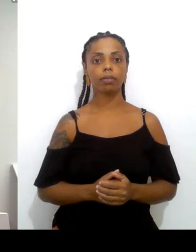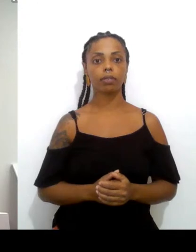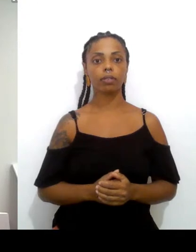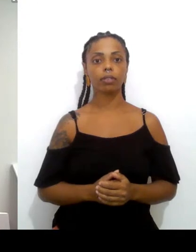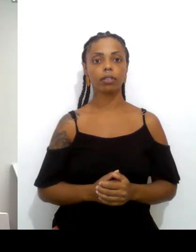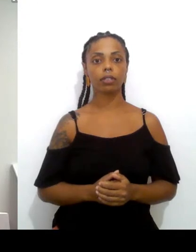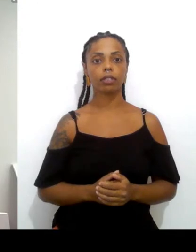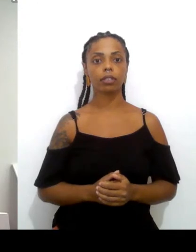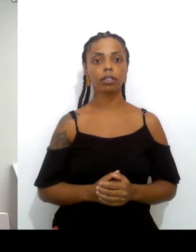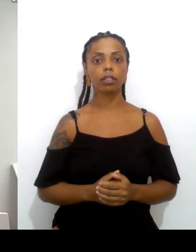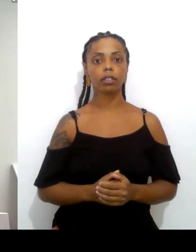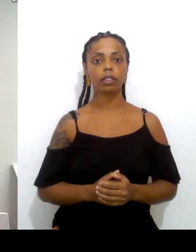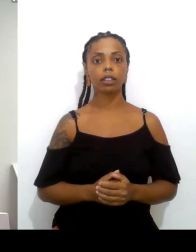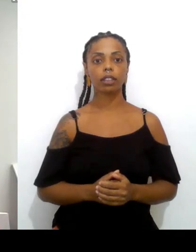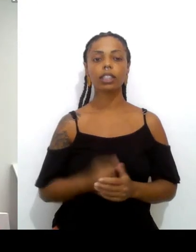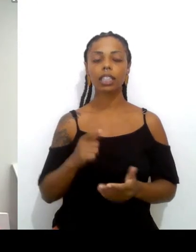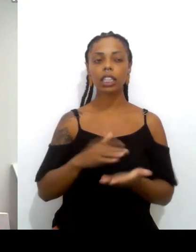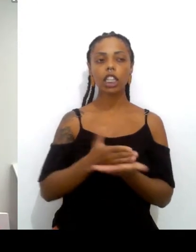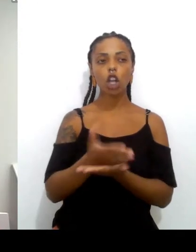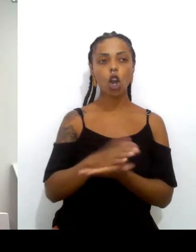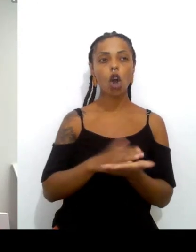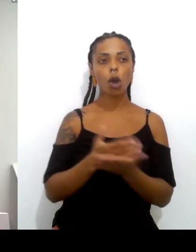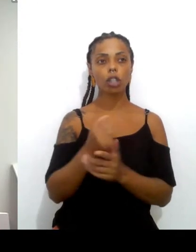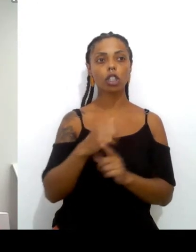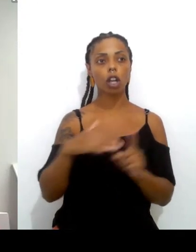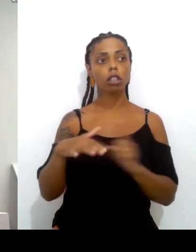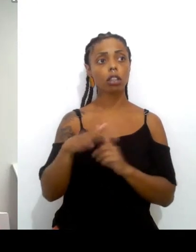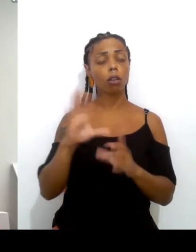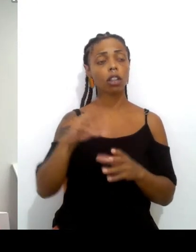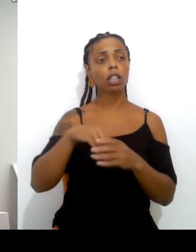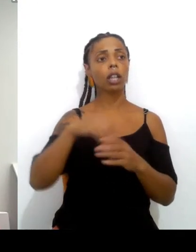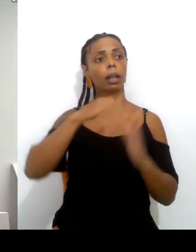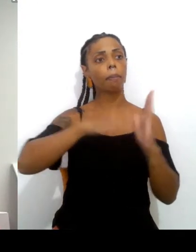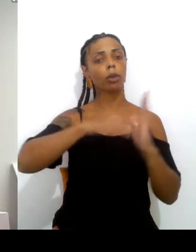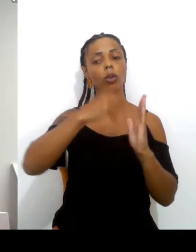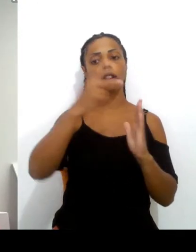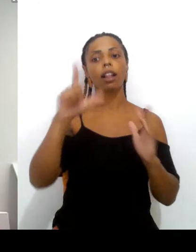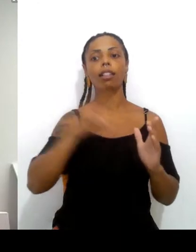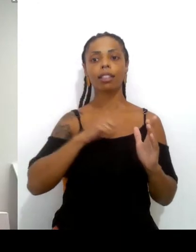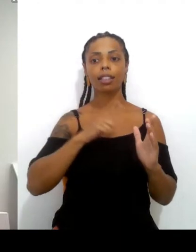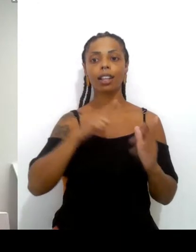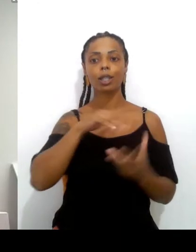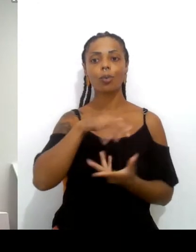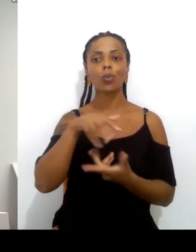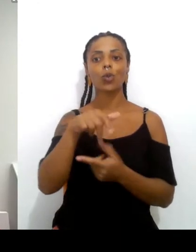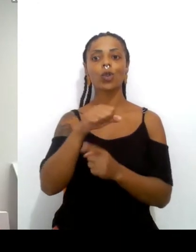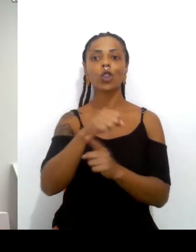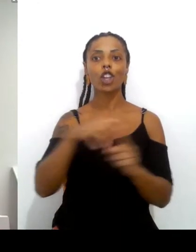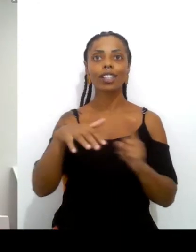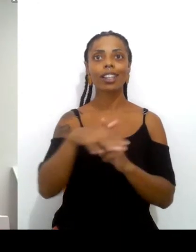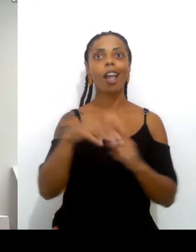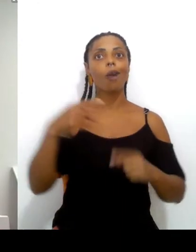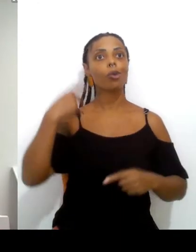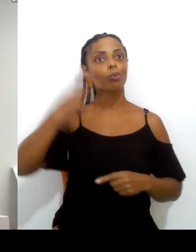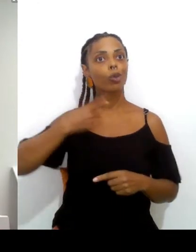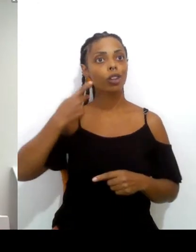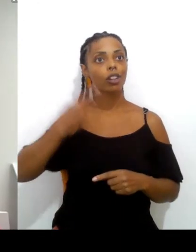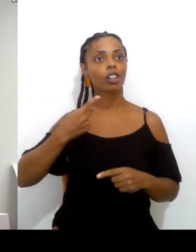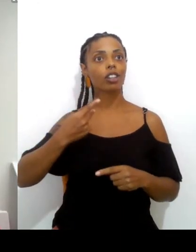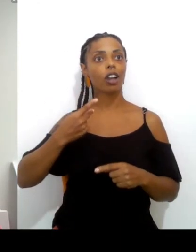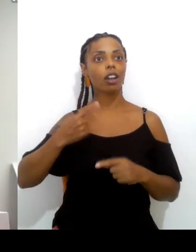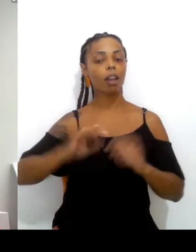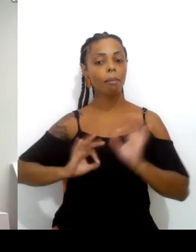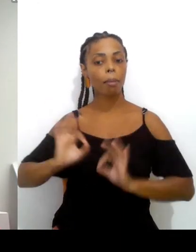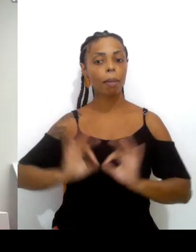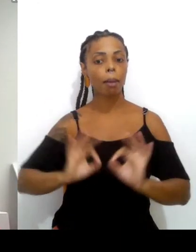esse incômodo social faz parte da sua pintura ele faz parte desse mundo social e político que foi estruturado por diferentes formas